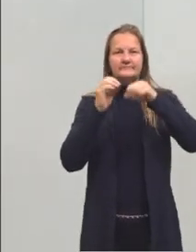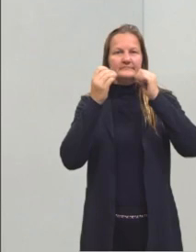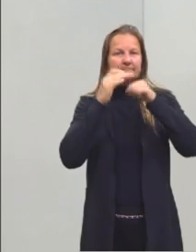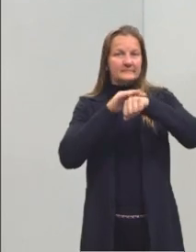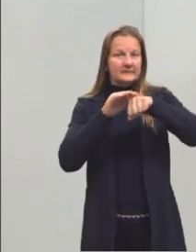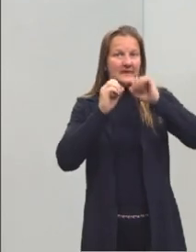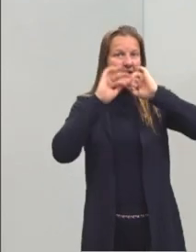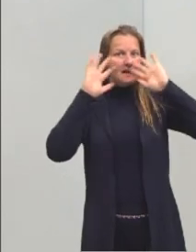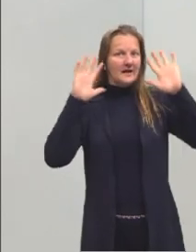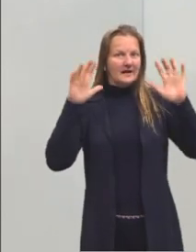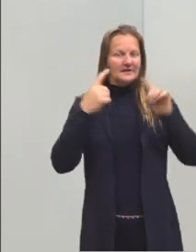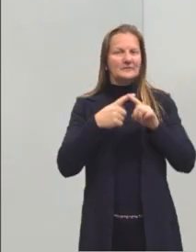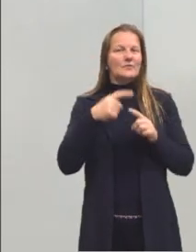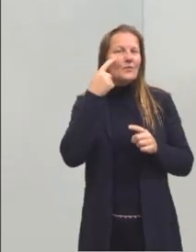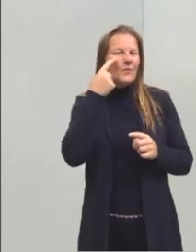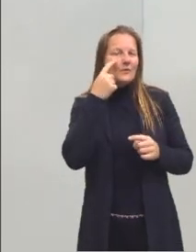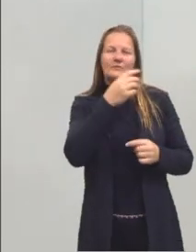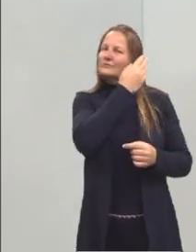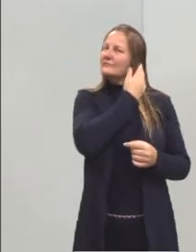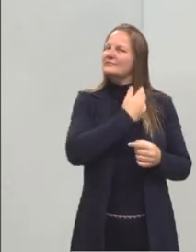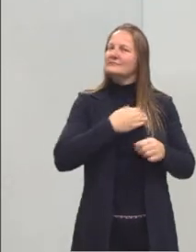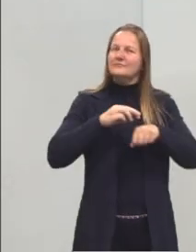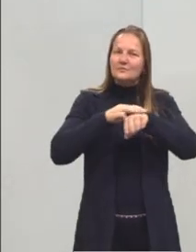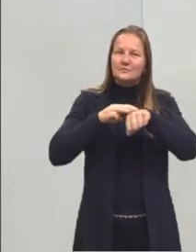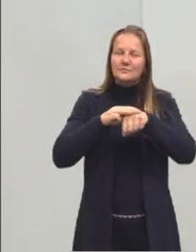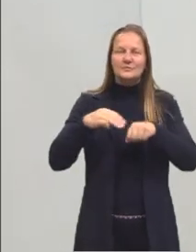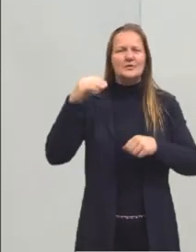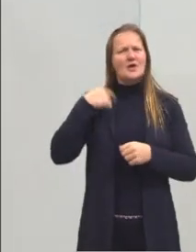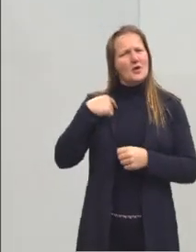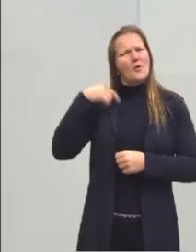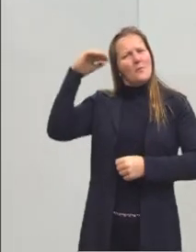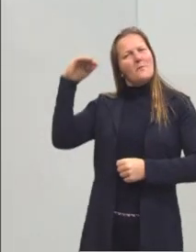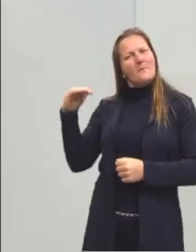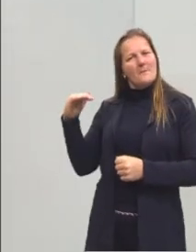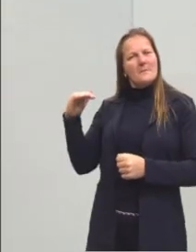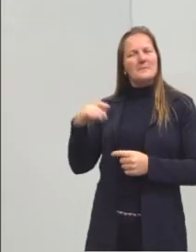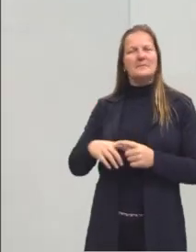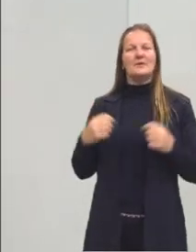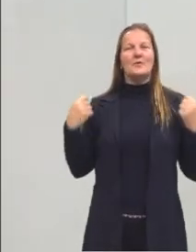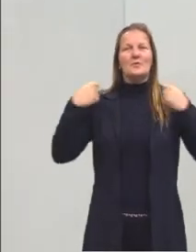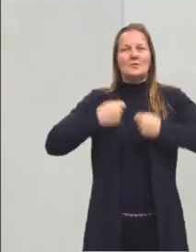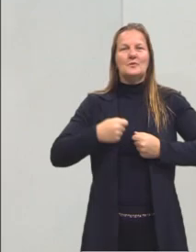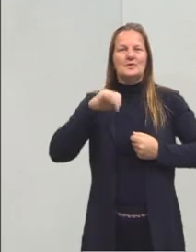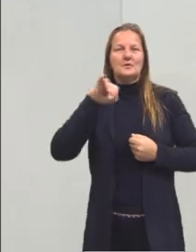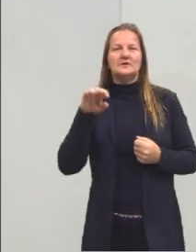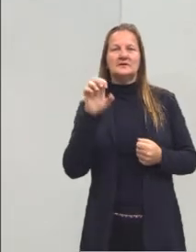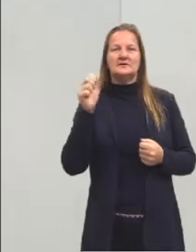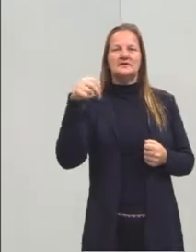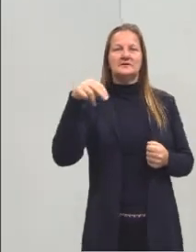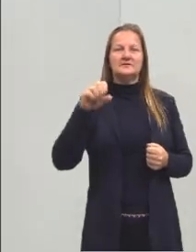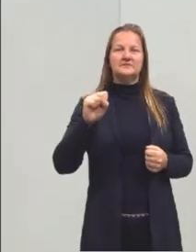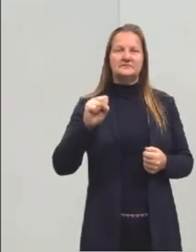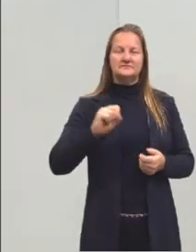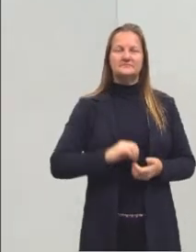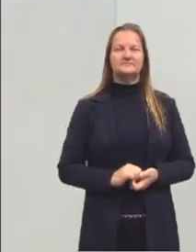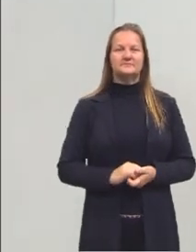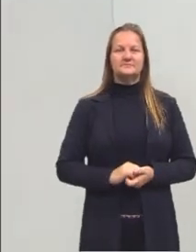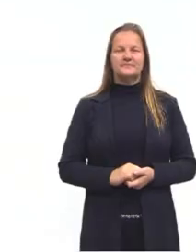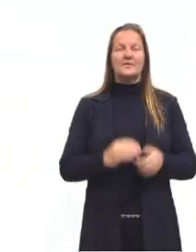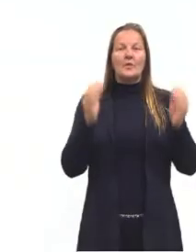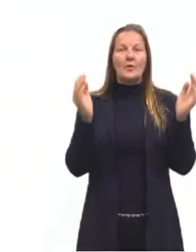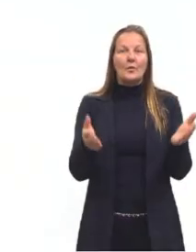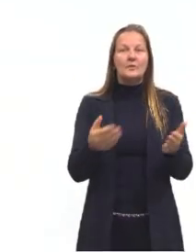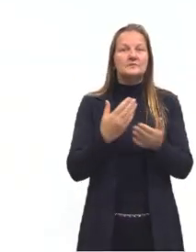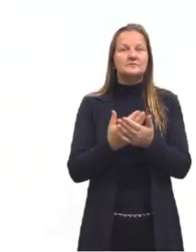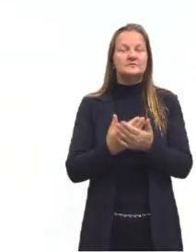clara olhos e cabelos castanhos e estatura baixa e hoje estou vestindo um casaco jeans E hoje nós vamos